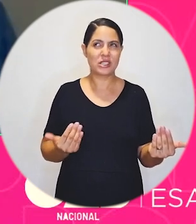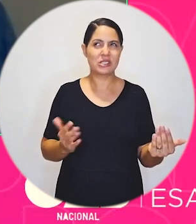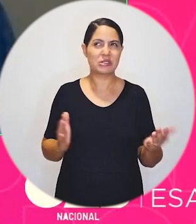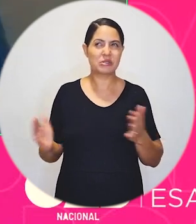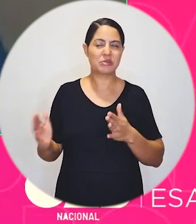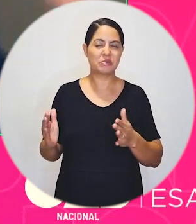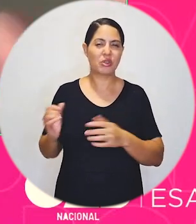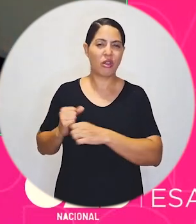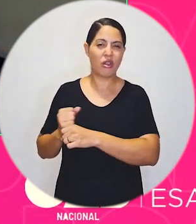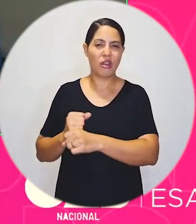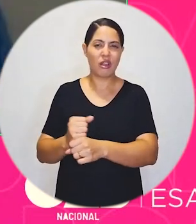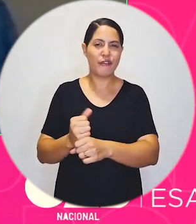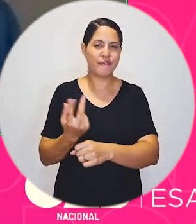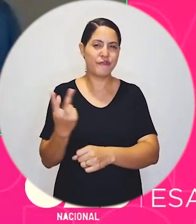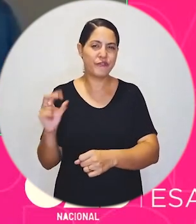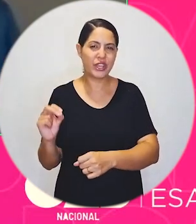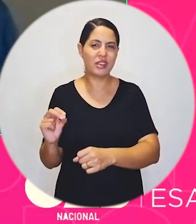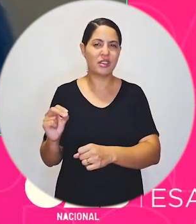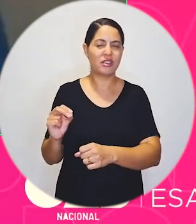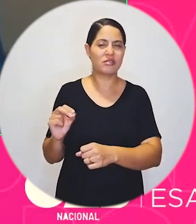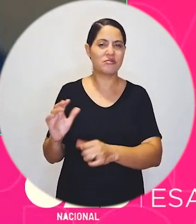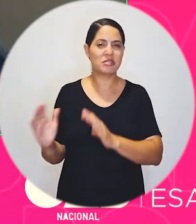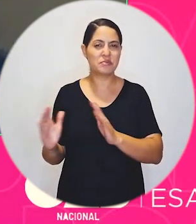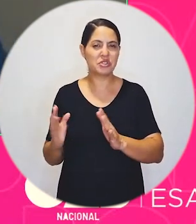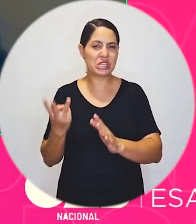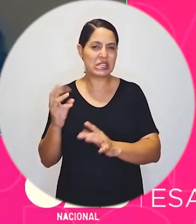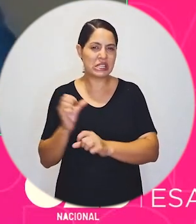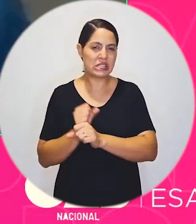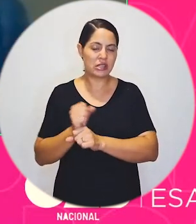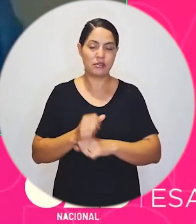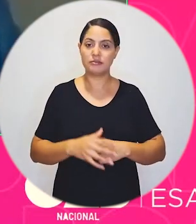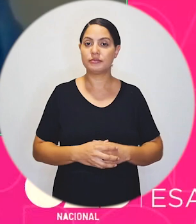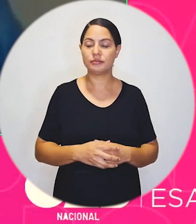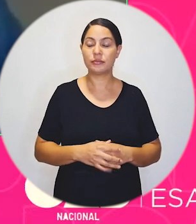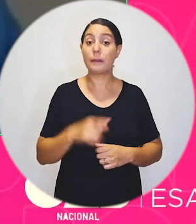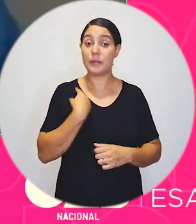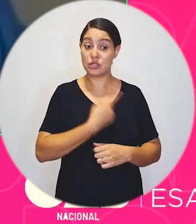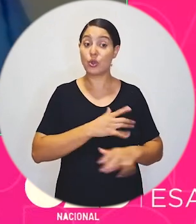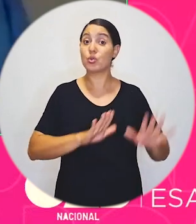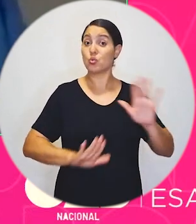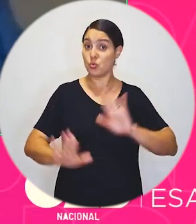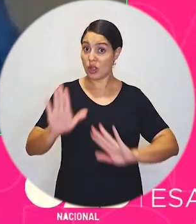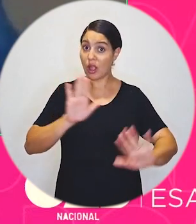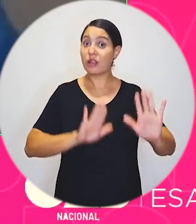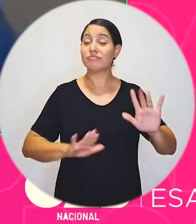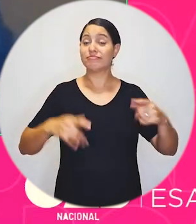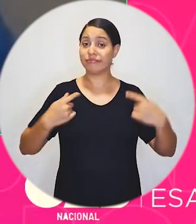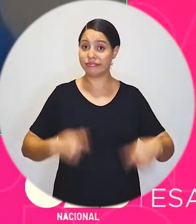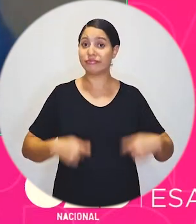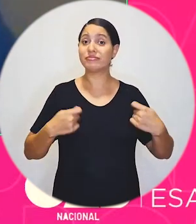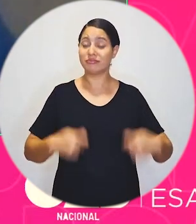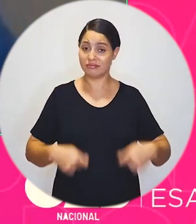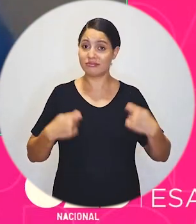proporcionou nesses últimos 20, 30 anos. E a gente tem que ter muito cuidado com isso,